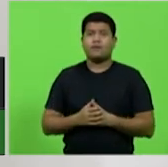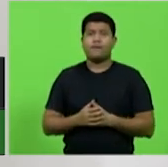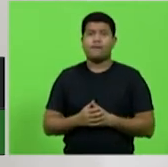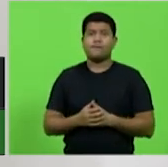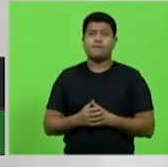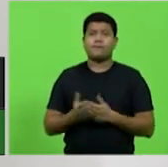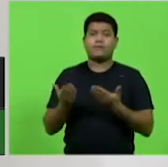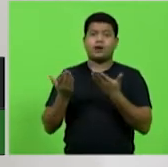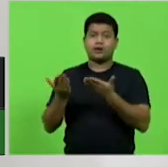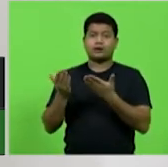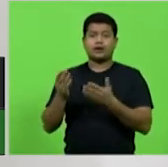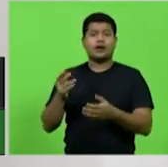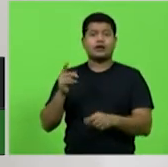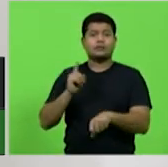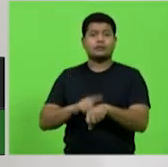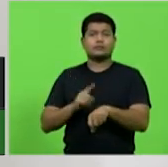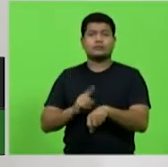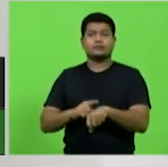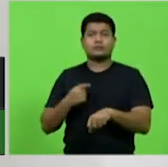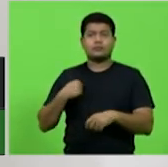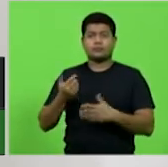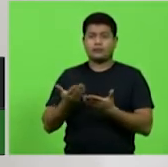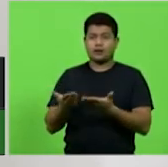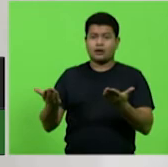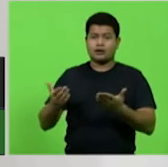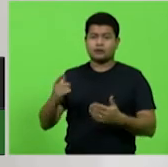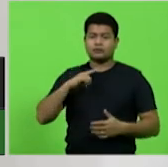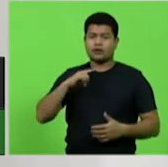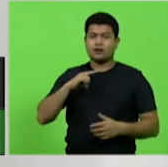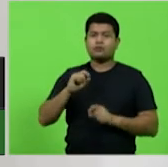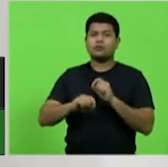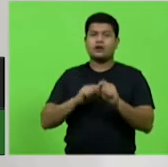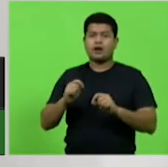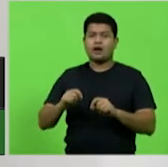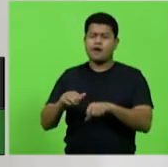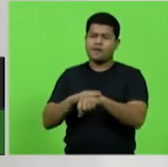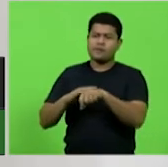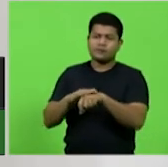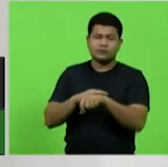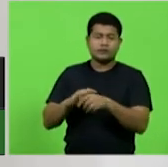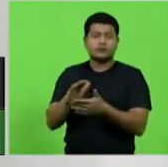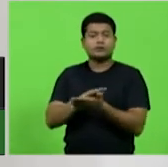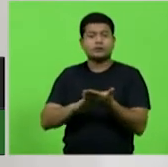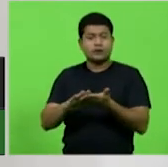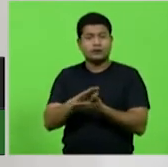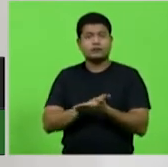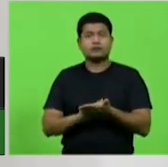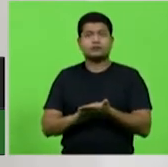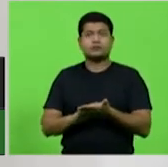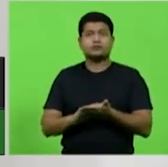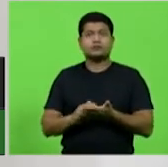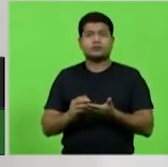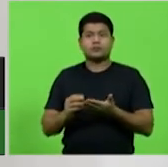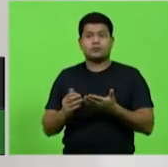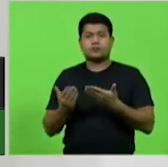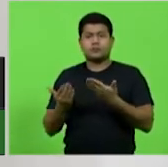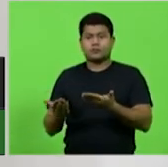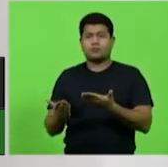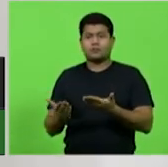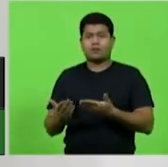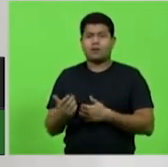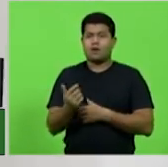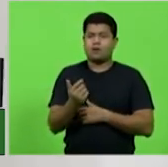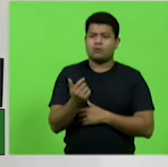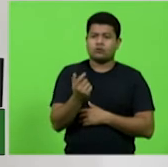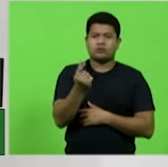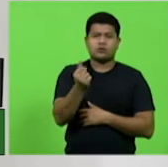mim naquele momento não ensejou nenhuma negociação, nada. nenhum cargo, nenhum recurso